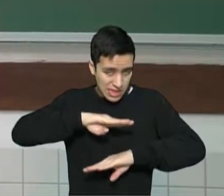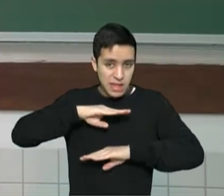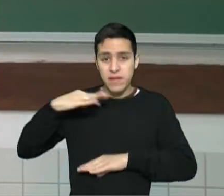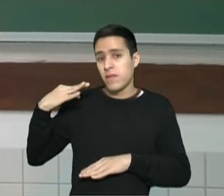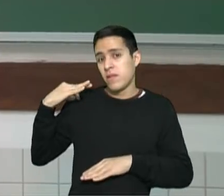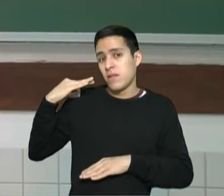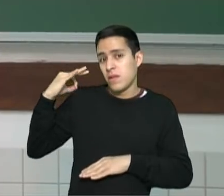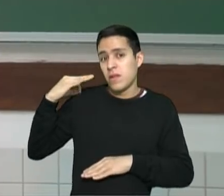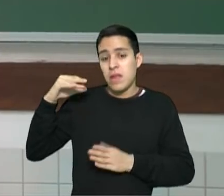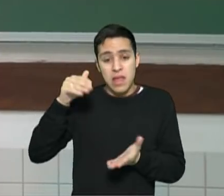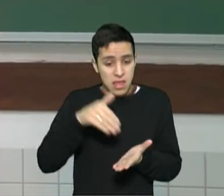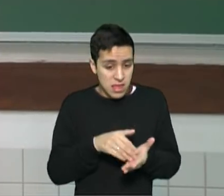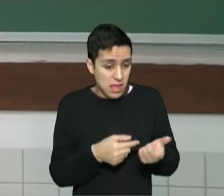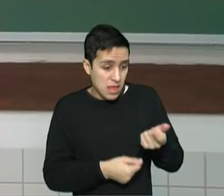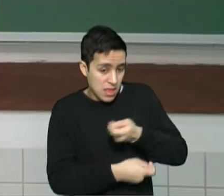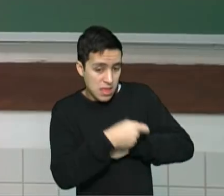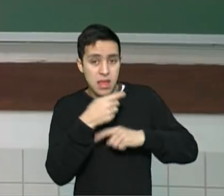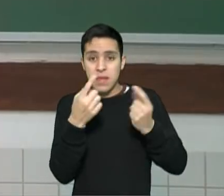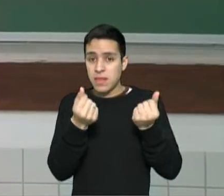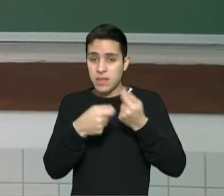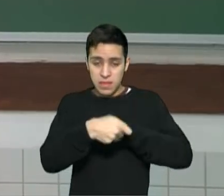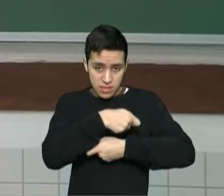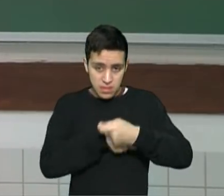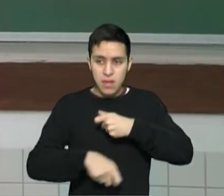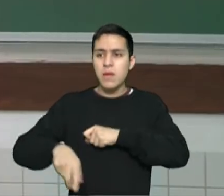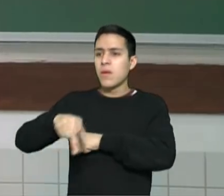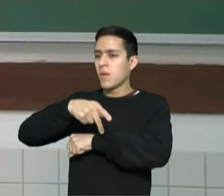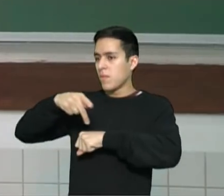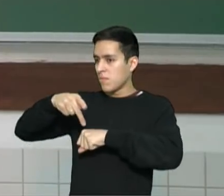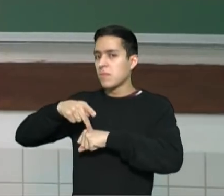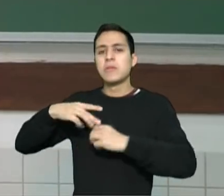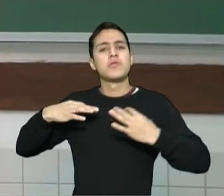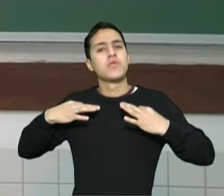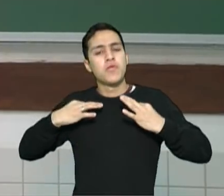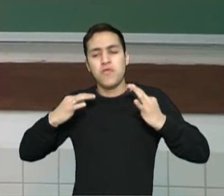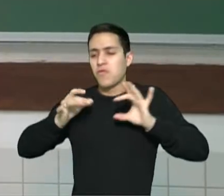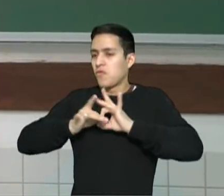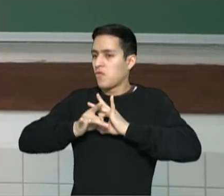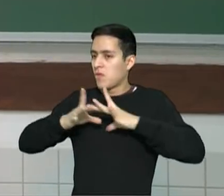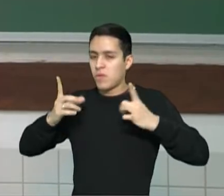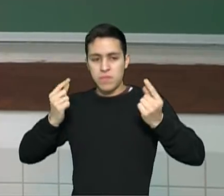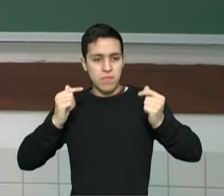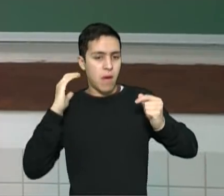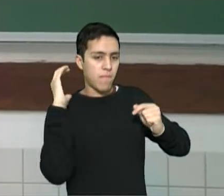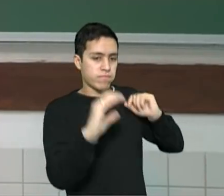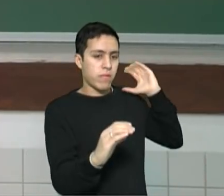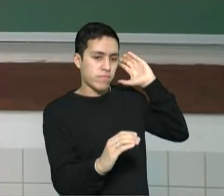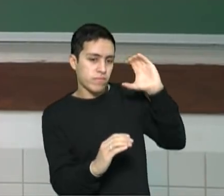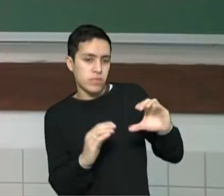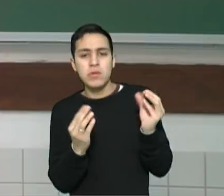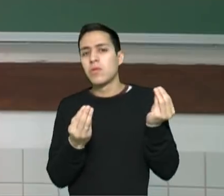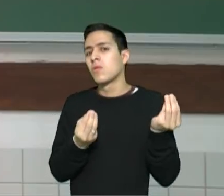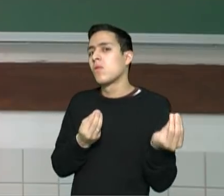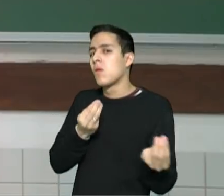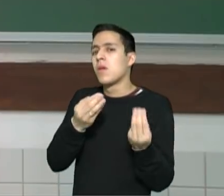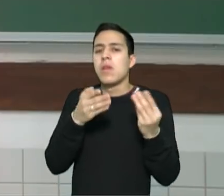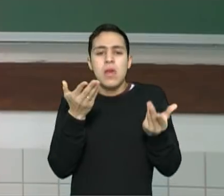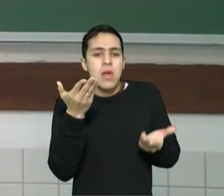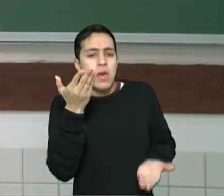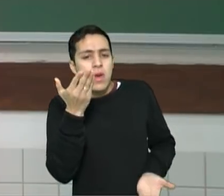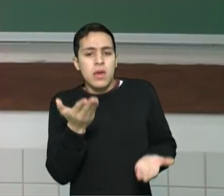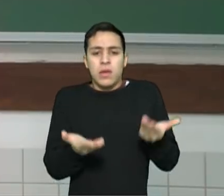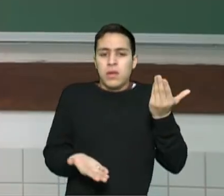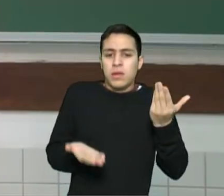até a administração de dinheiro, os países dão voluntariamente. Como é que se faz um equilíbrio